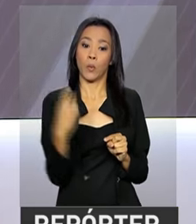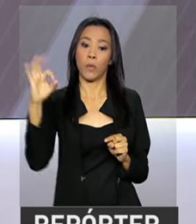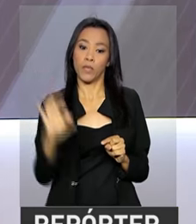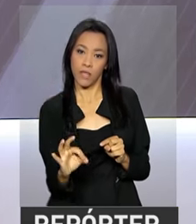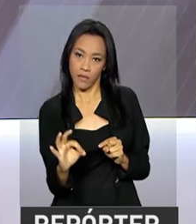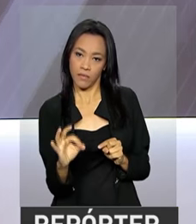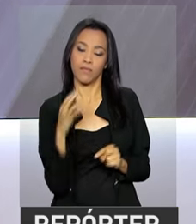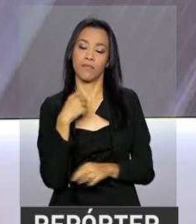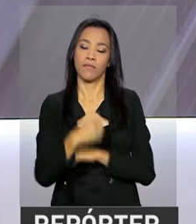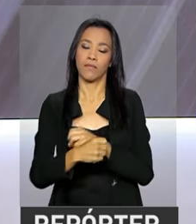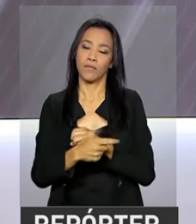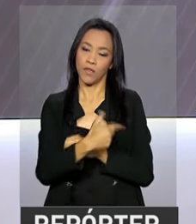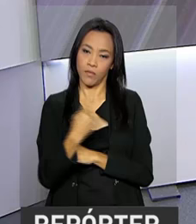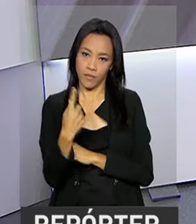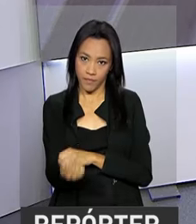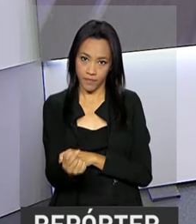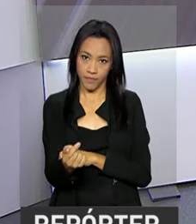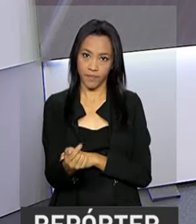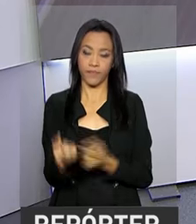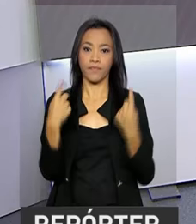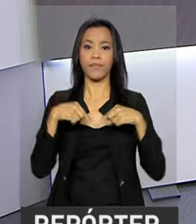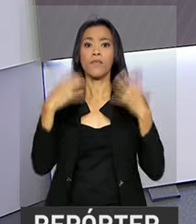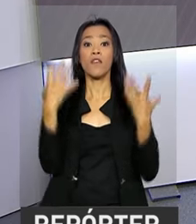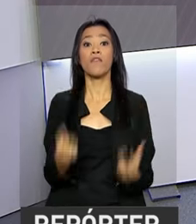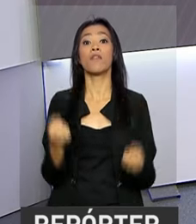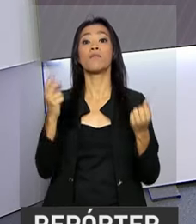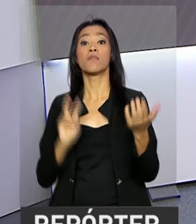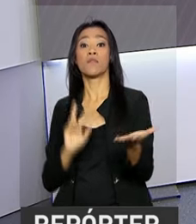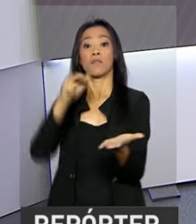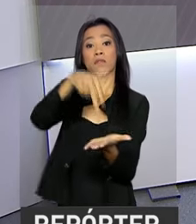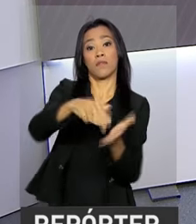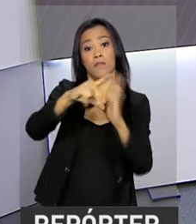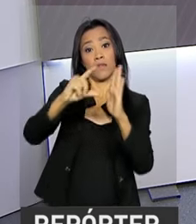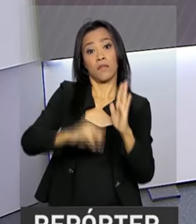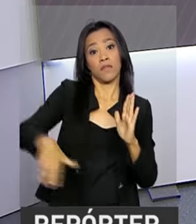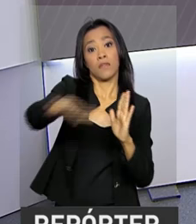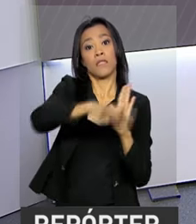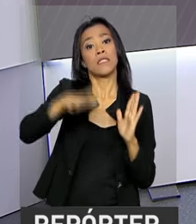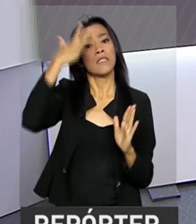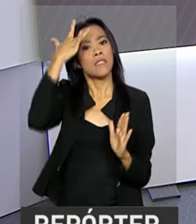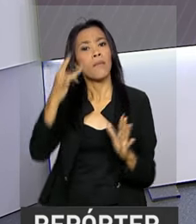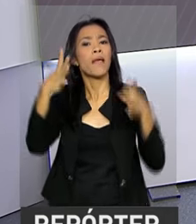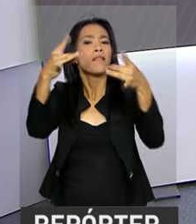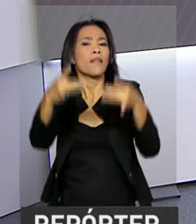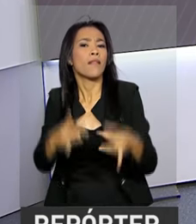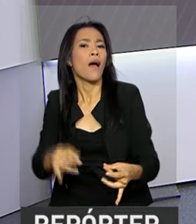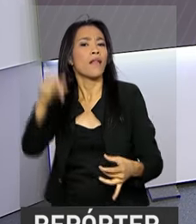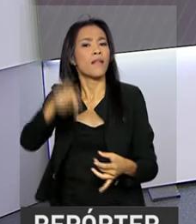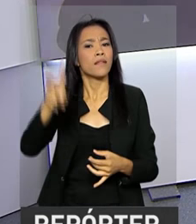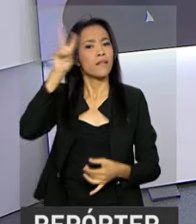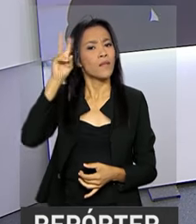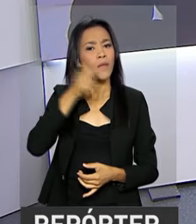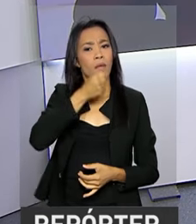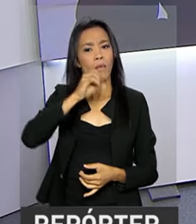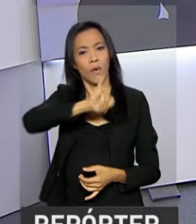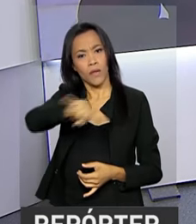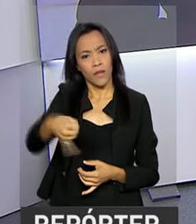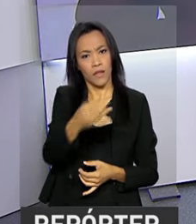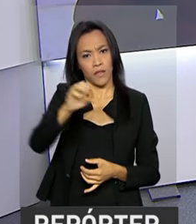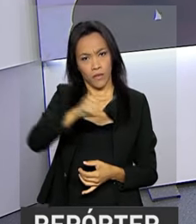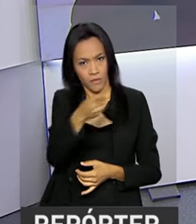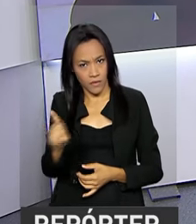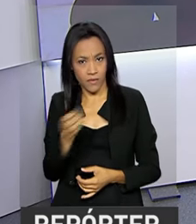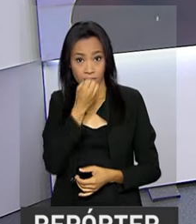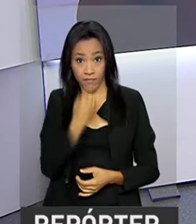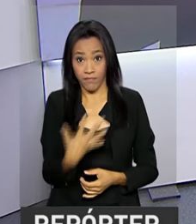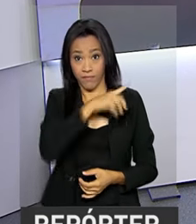0,41% em 2017. E vamos agora ao Palácio Planalto saber os detalhes desta segunda-feira com o repórter João Pedro Neto. Bom dia,